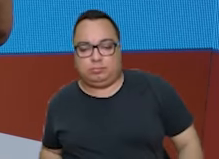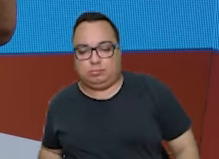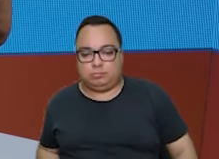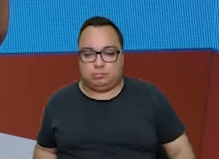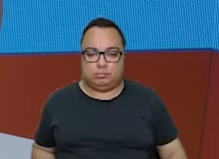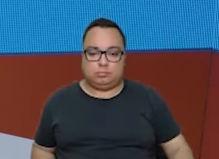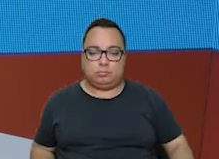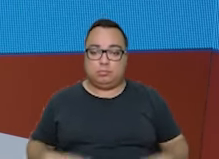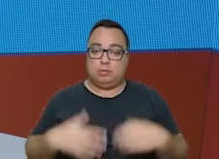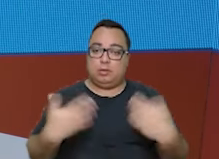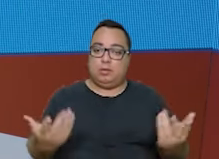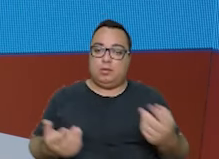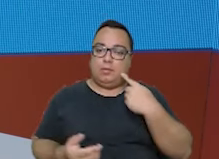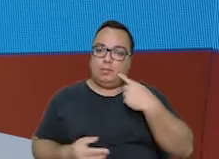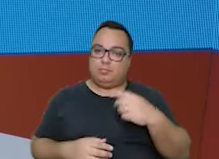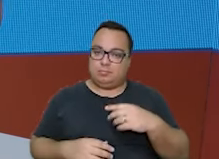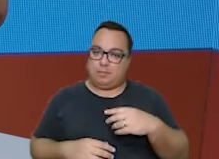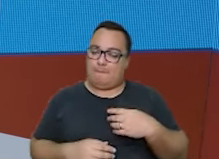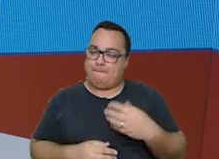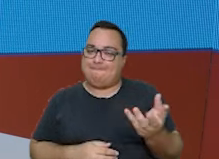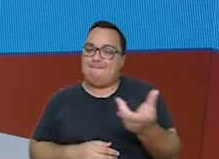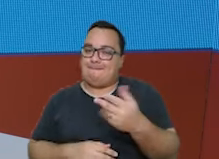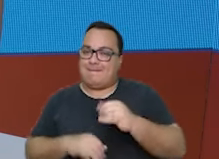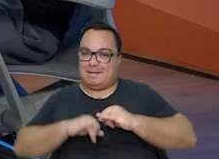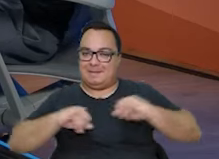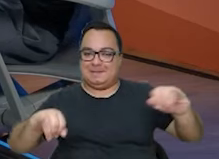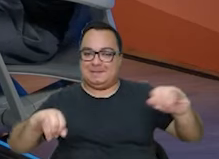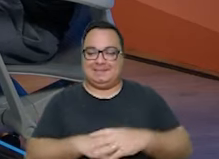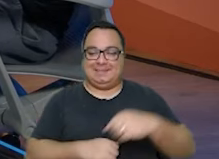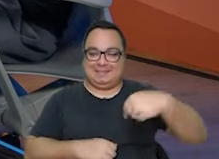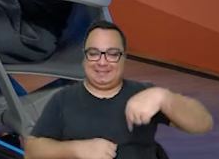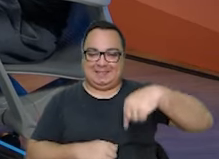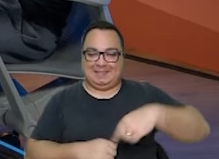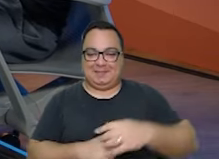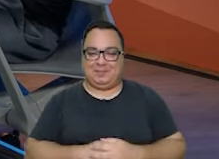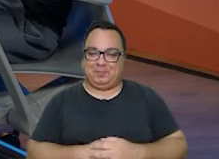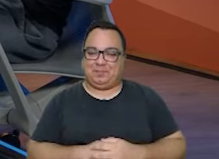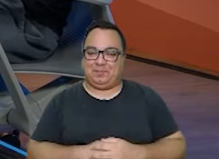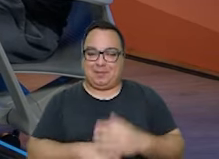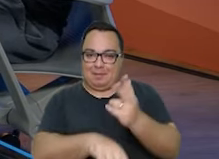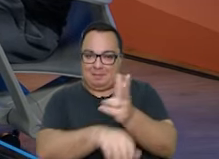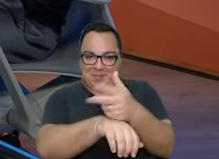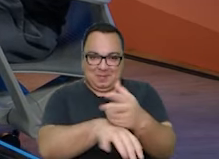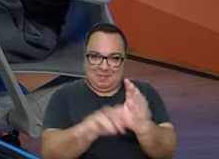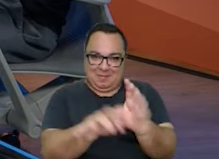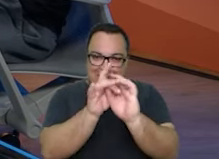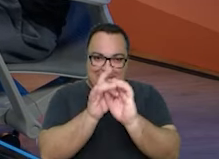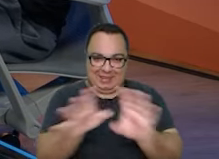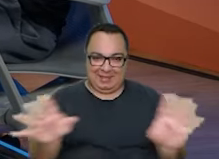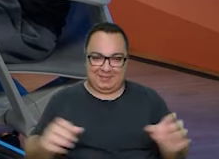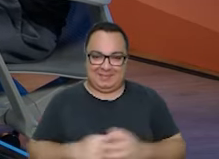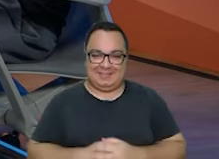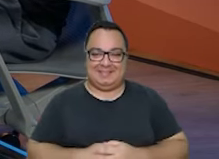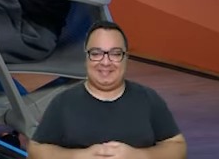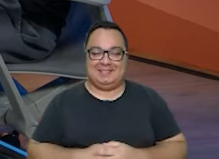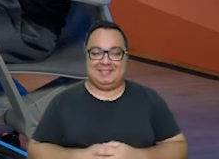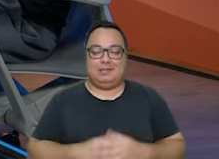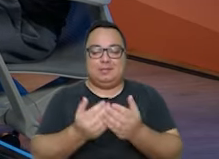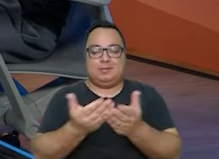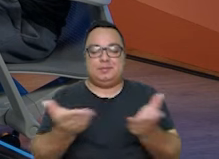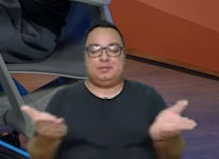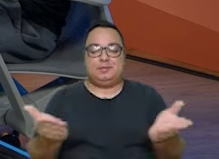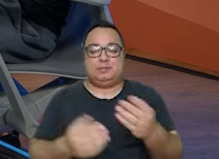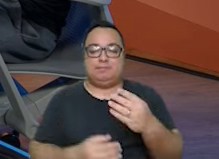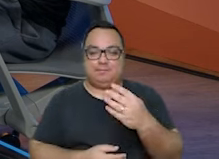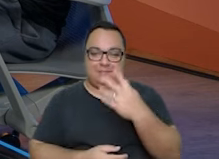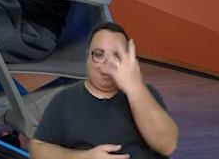então eu vou fazer o meu merchan aqui fica à vontade aquela câmera para você não mas disser assim